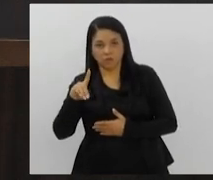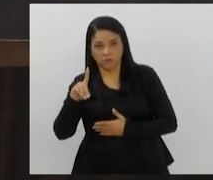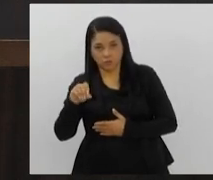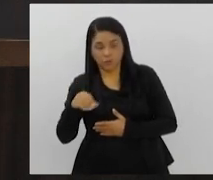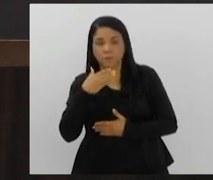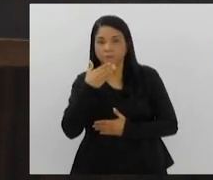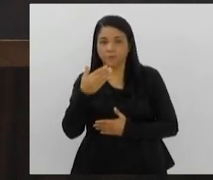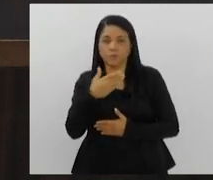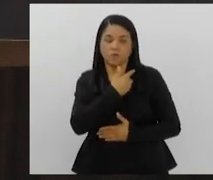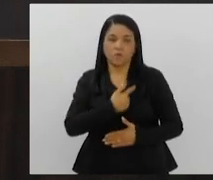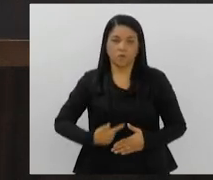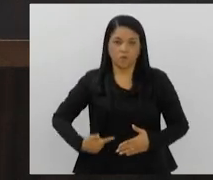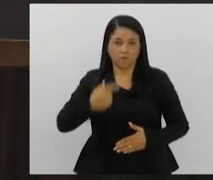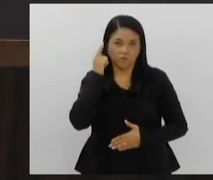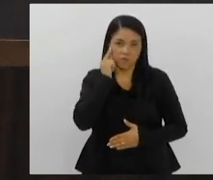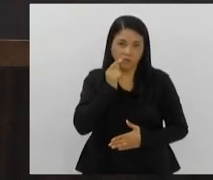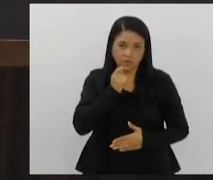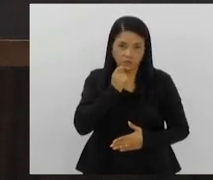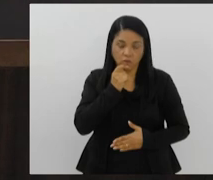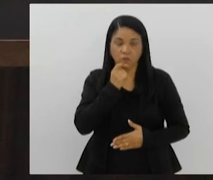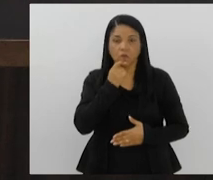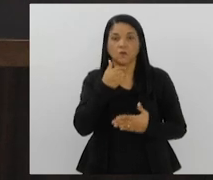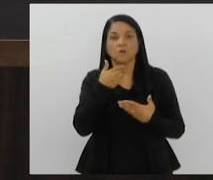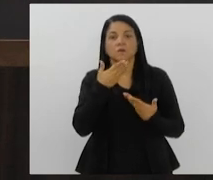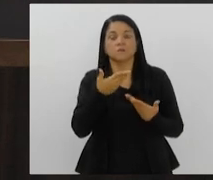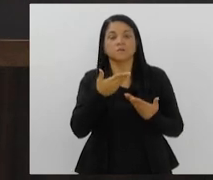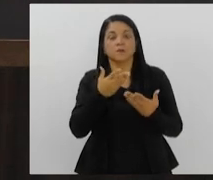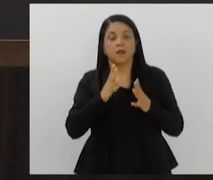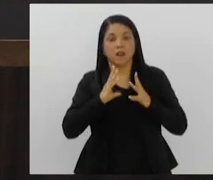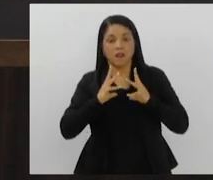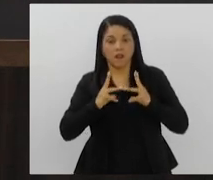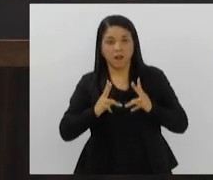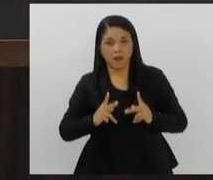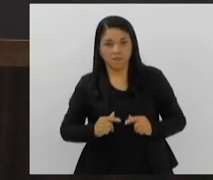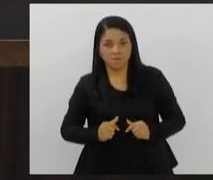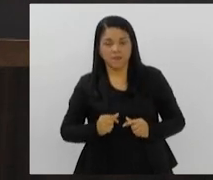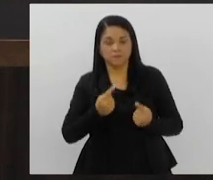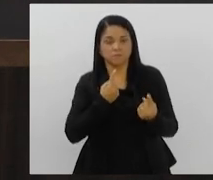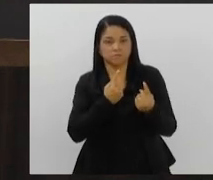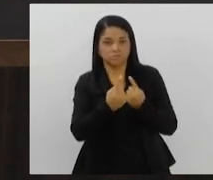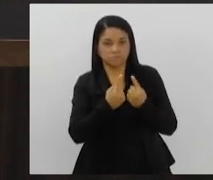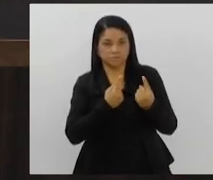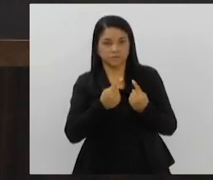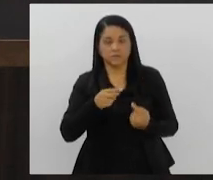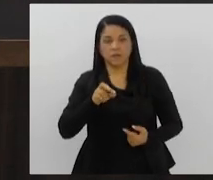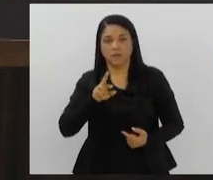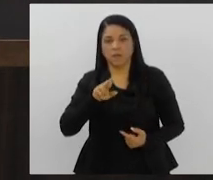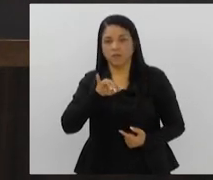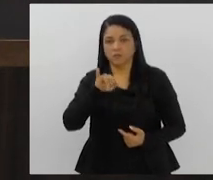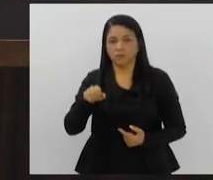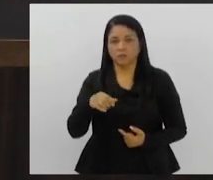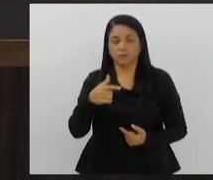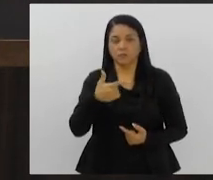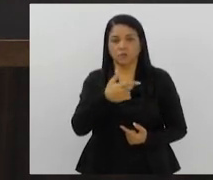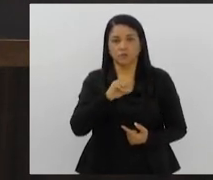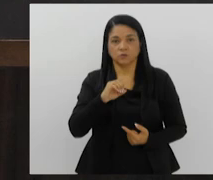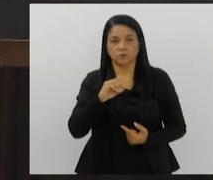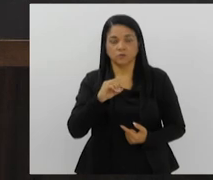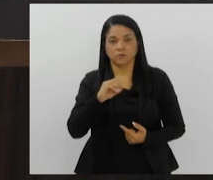Janeiro, providências para desobstrução e limpeza da RJ-2004, no trecho